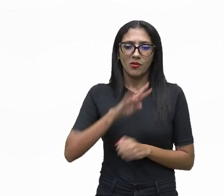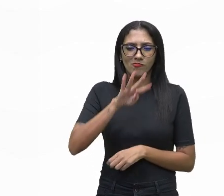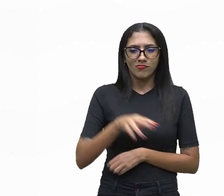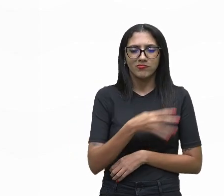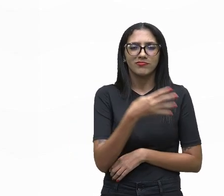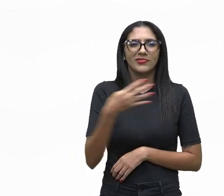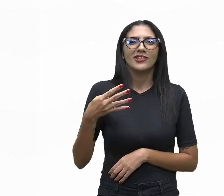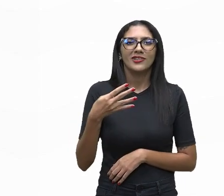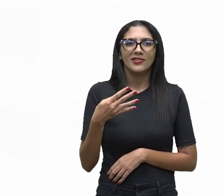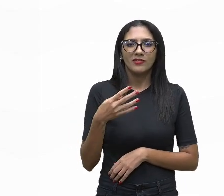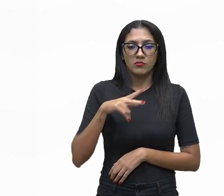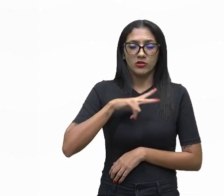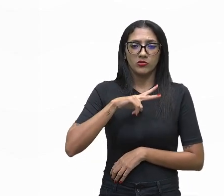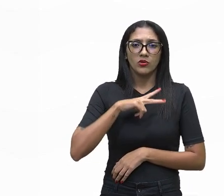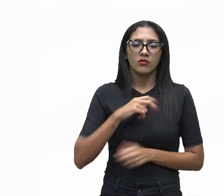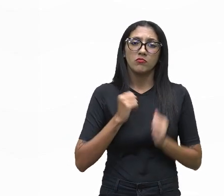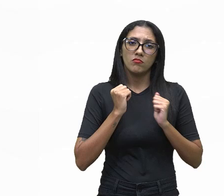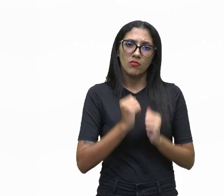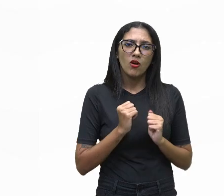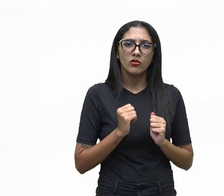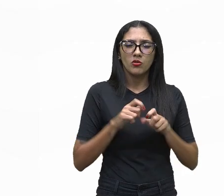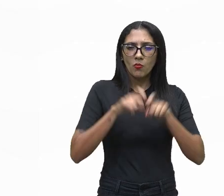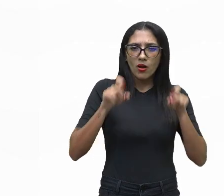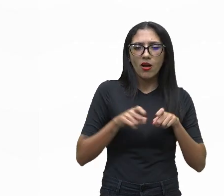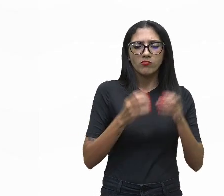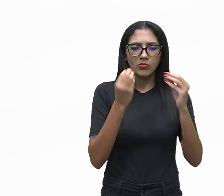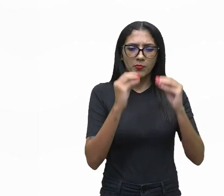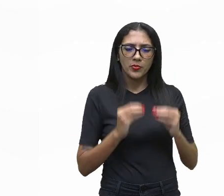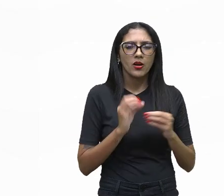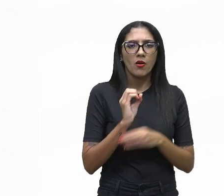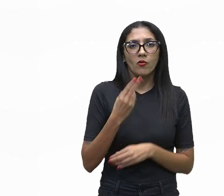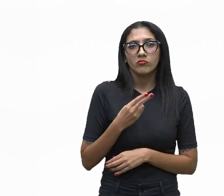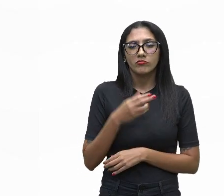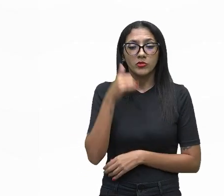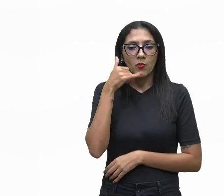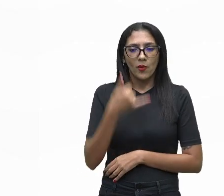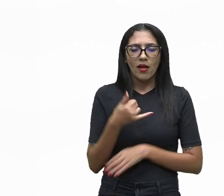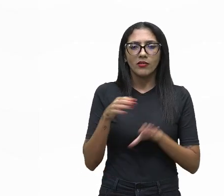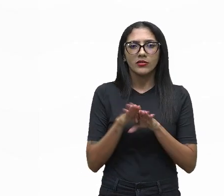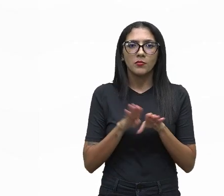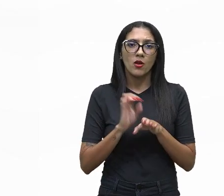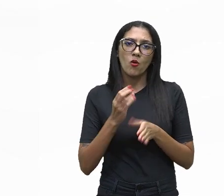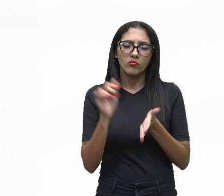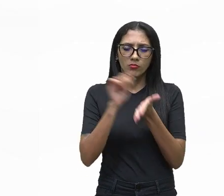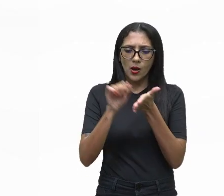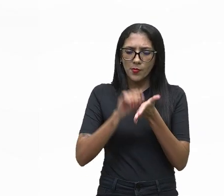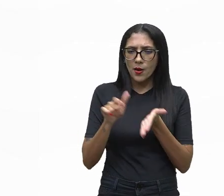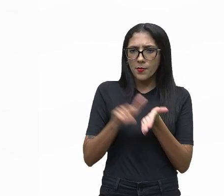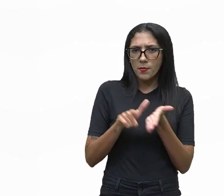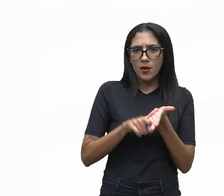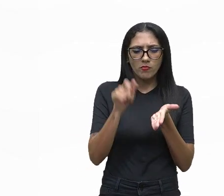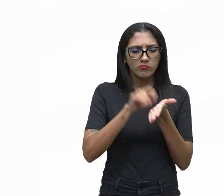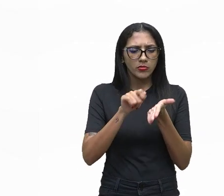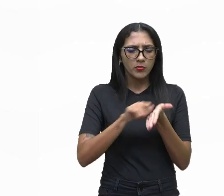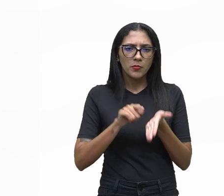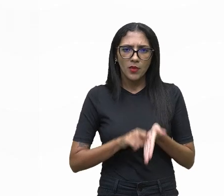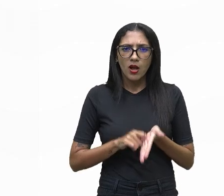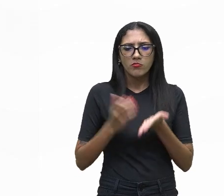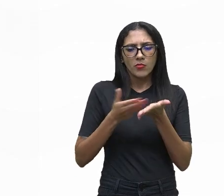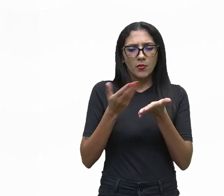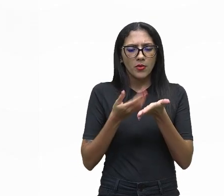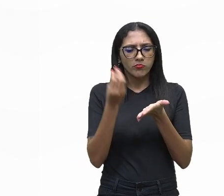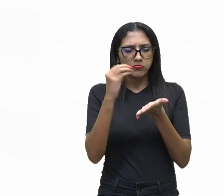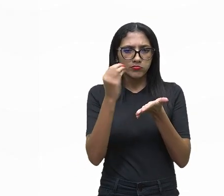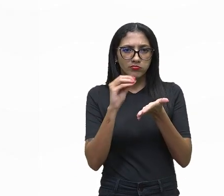finanças pessoais. Você pode usar o computador, pode usar o celular, pode usar um bloco de notas, pode usar a sua agenda, o